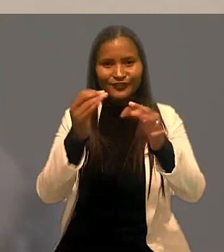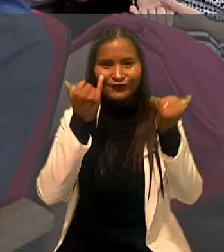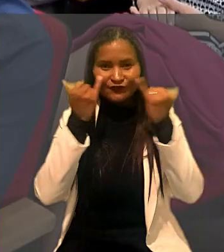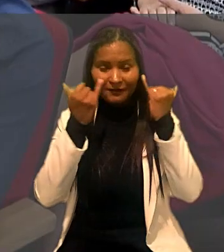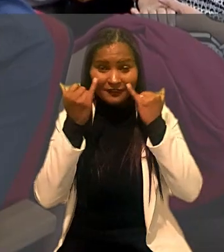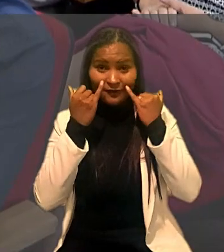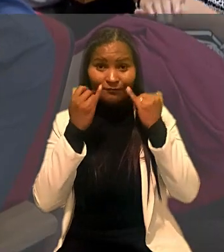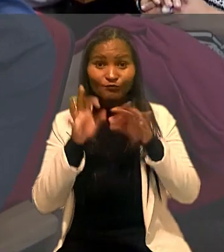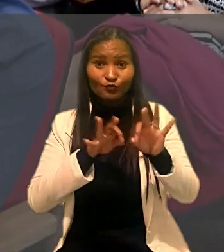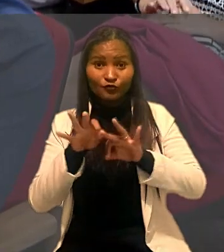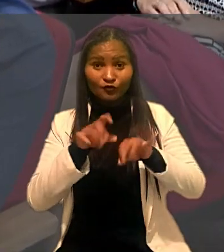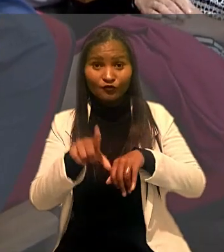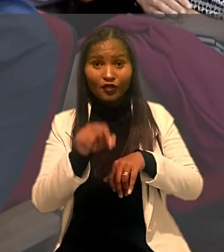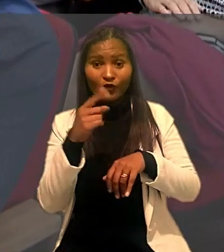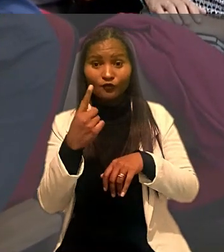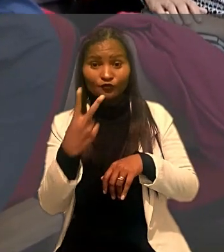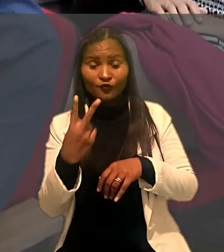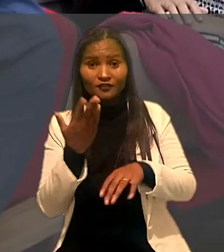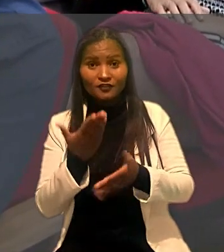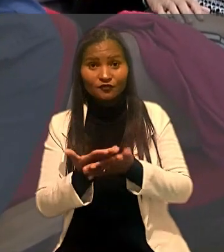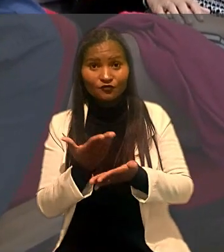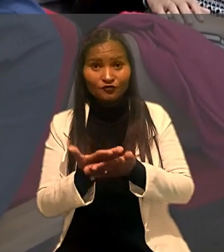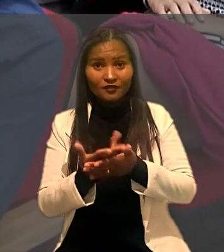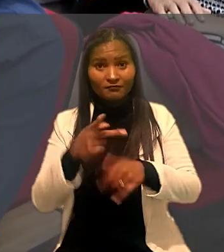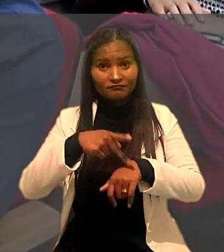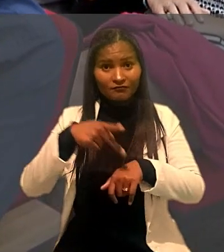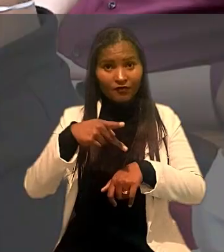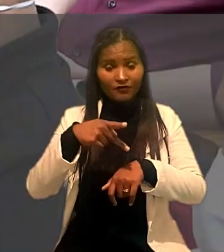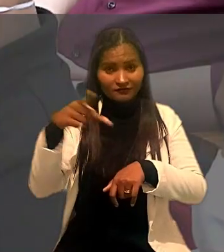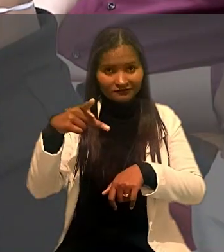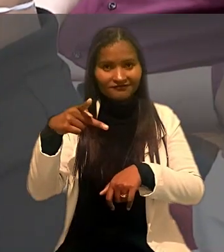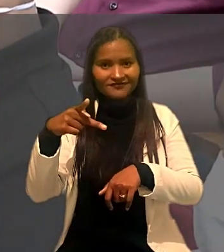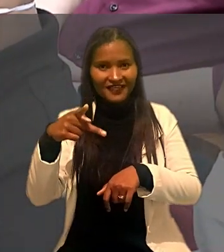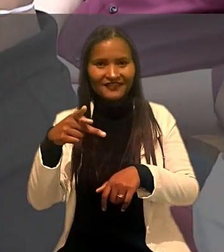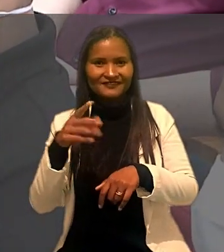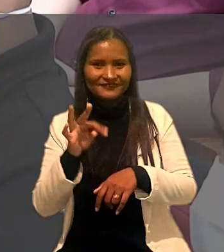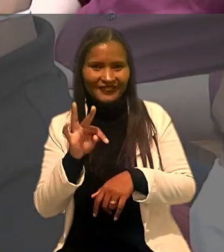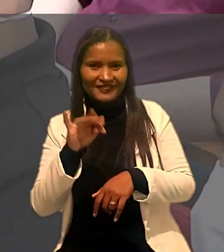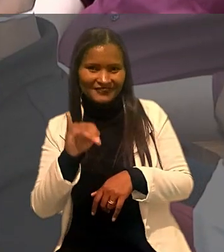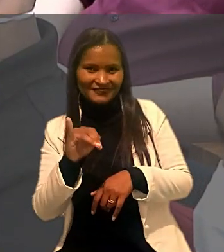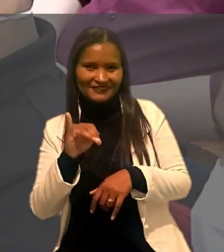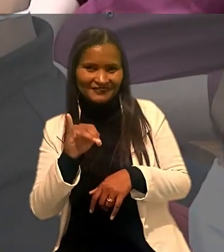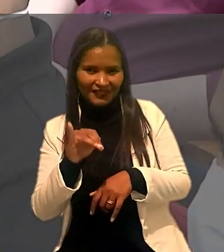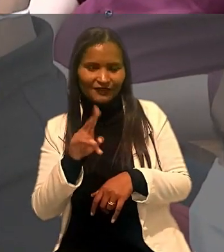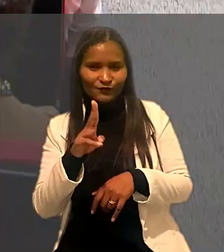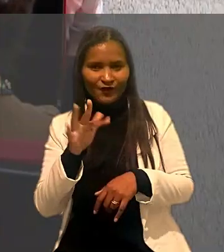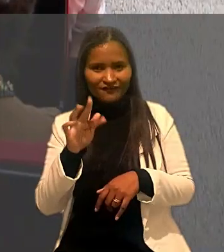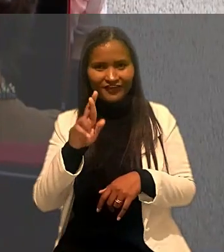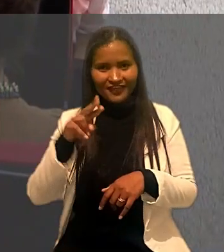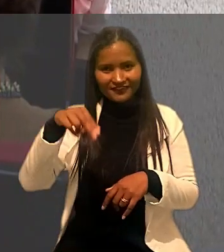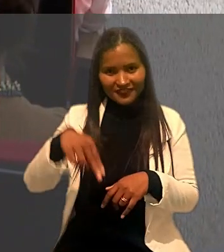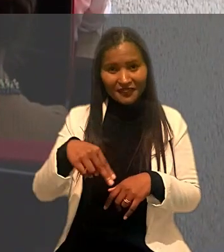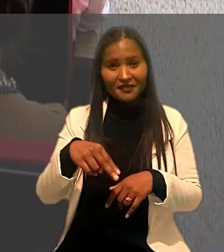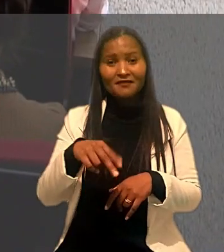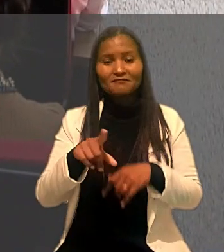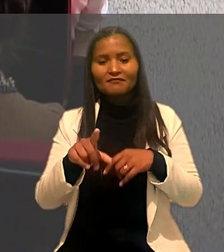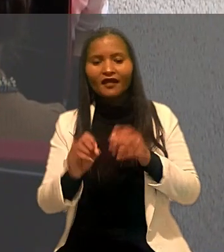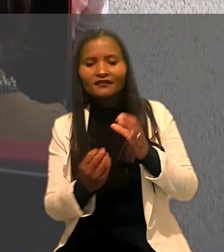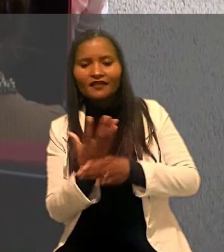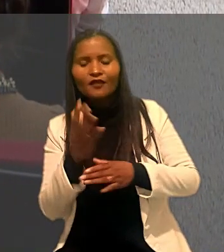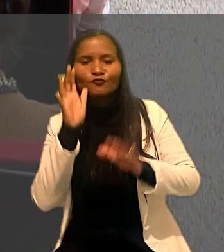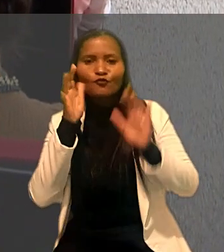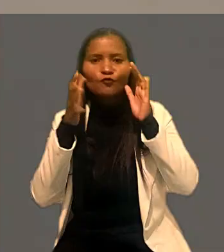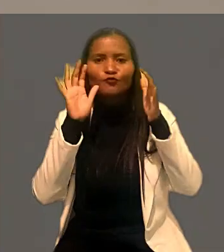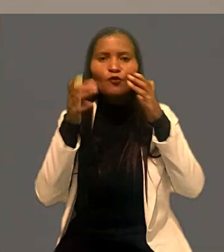TST. O projeto selecionou 12 estudantes de pós-graduação em Tecnologia da Informação da UFRN, dedicados à construção